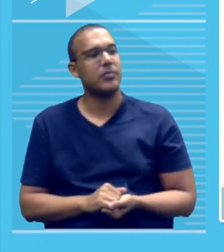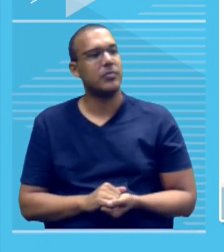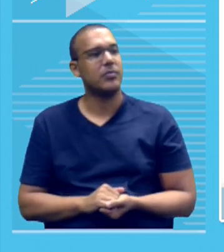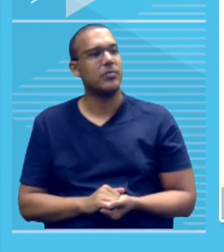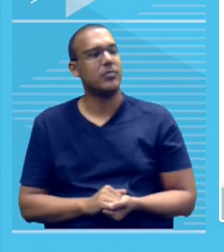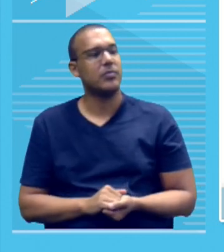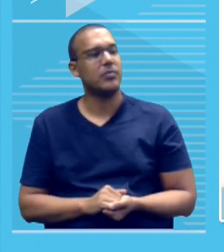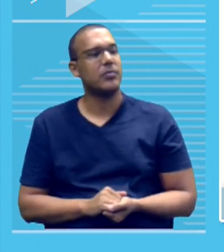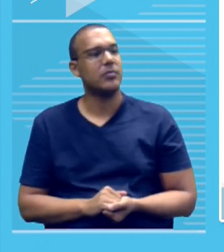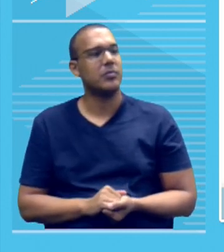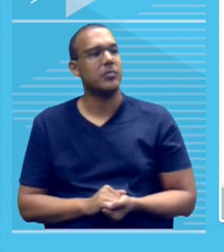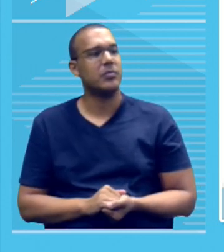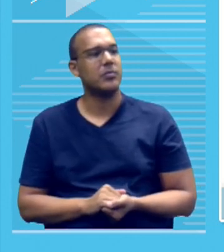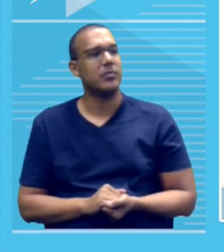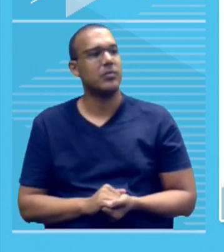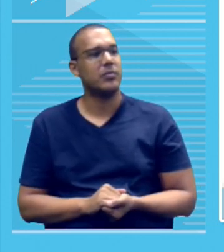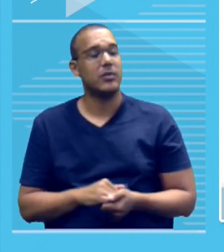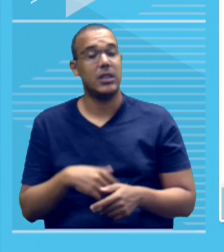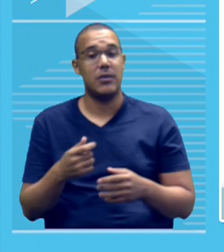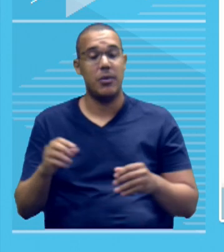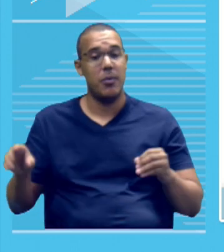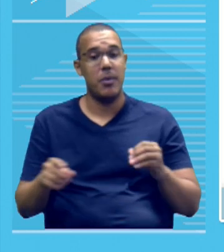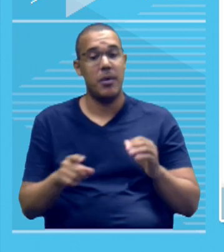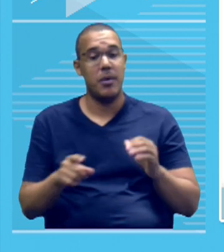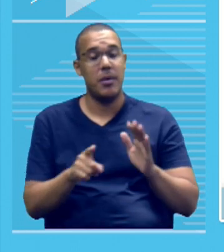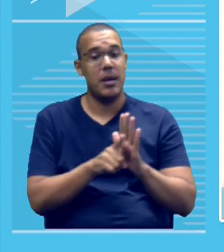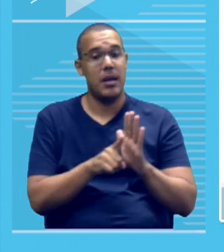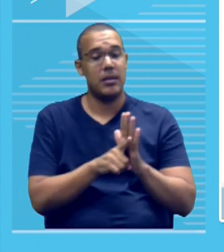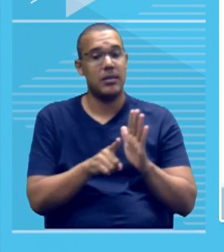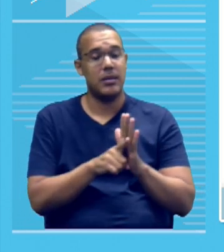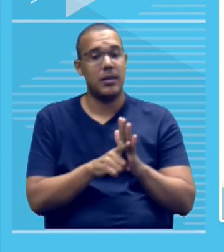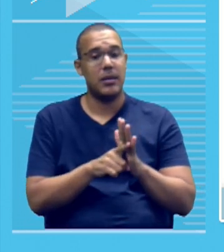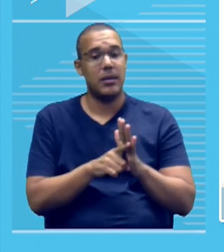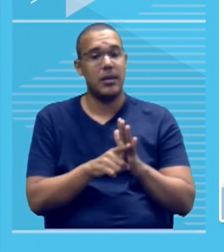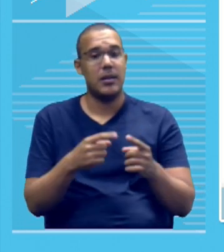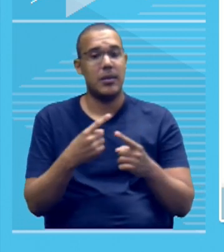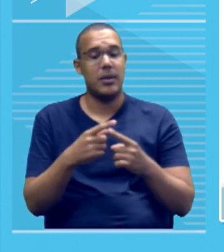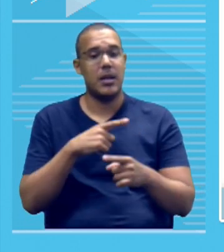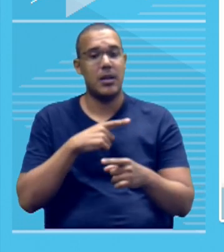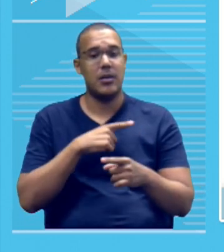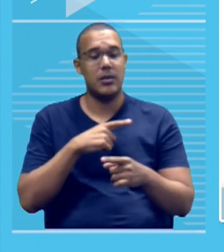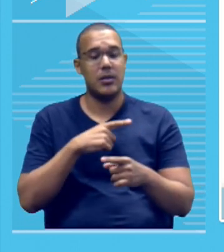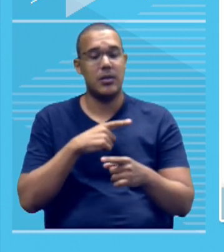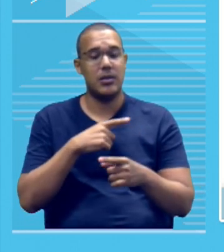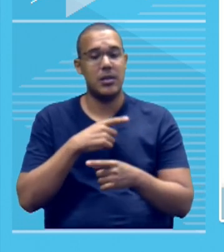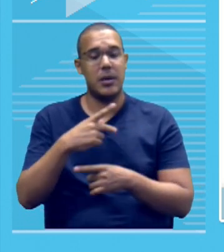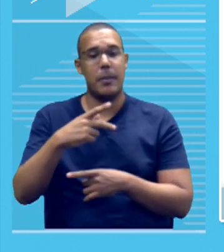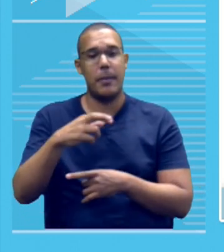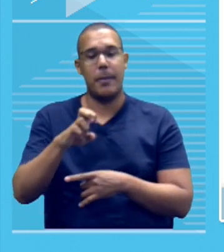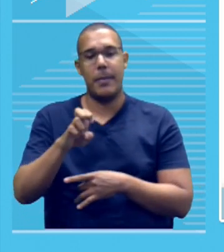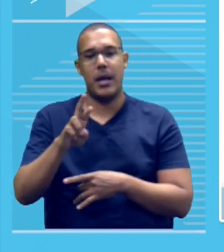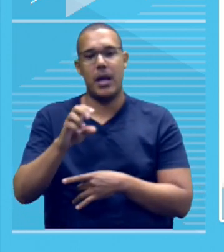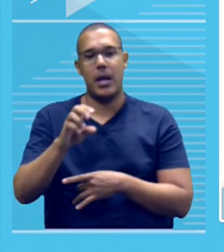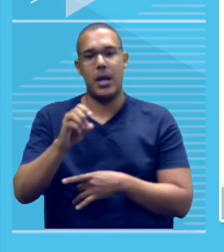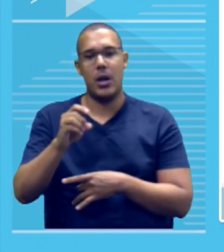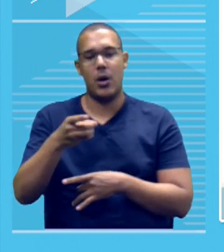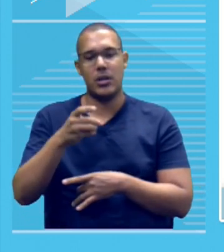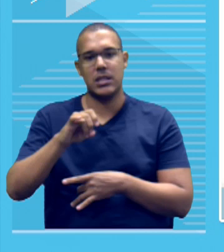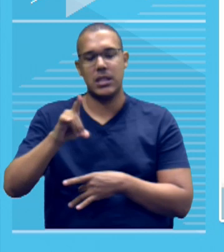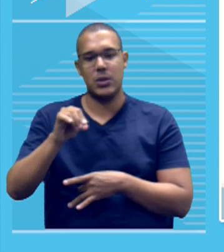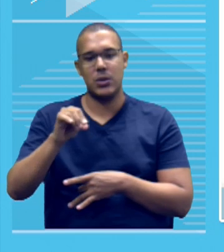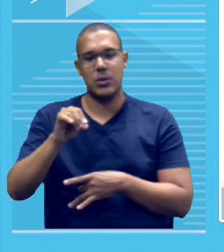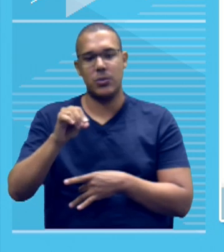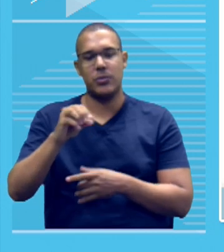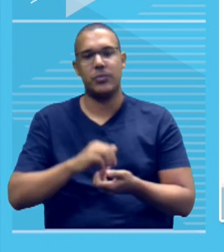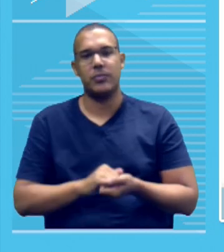ir para o carbono mais hidrogenado. Aqui ele foi para o menos hidrogenado, porque foi na presença de peróxido. Presença de peróxido,